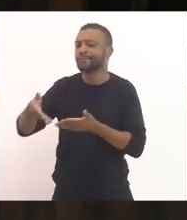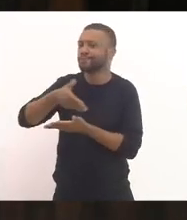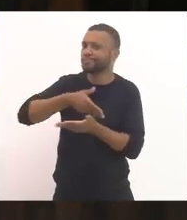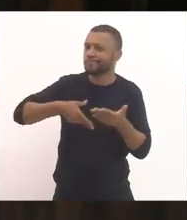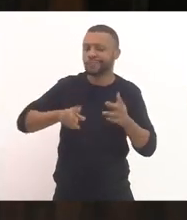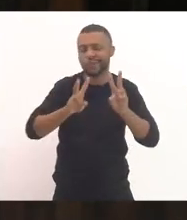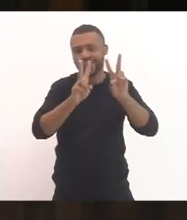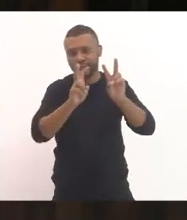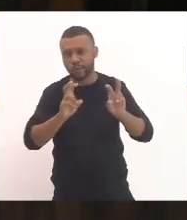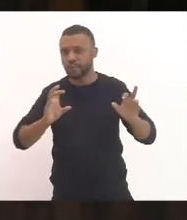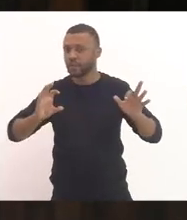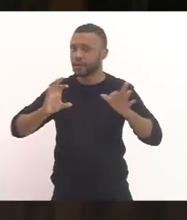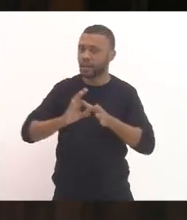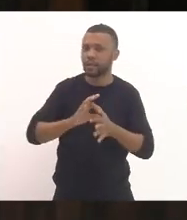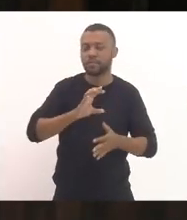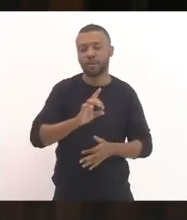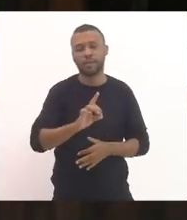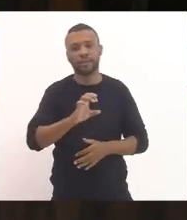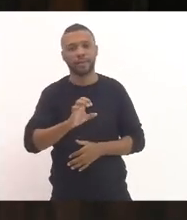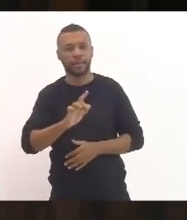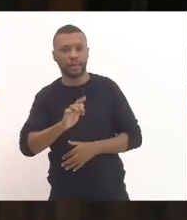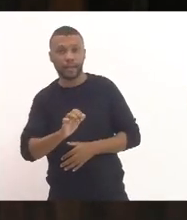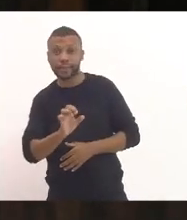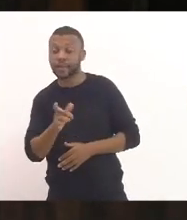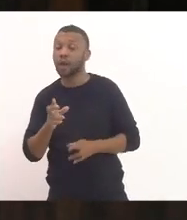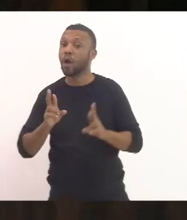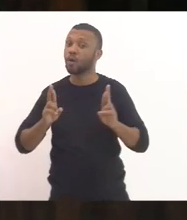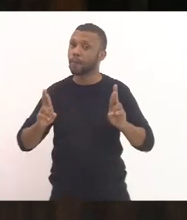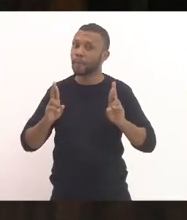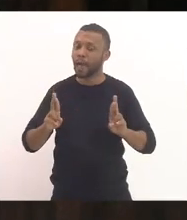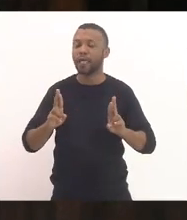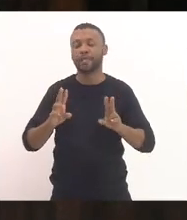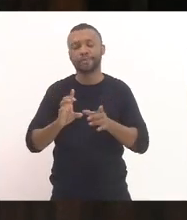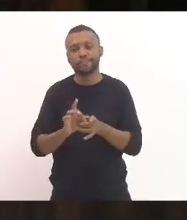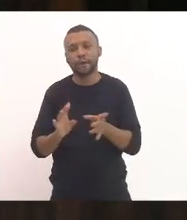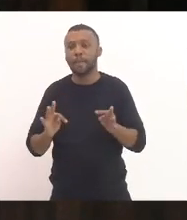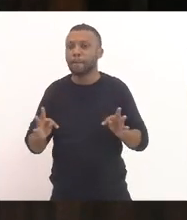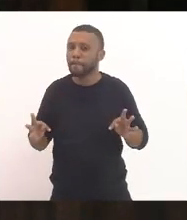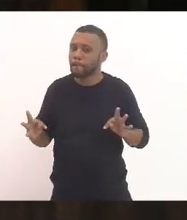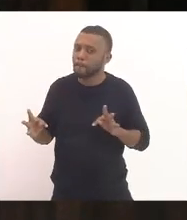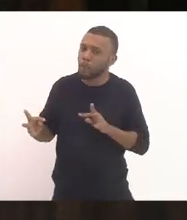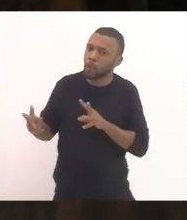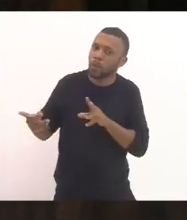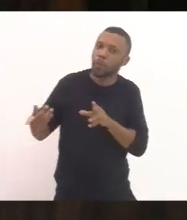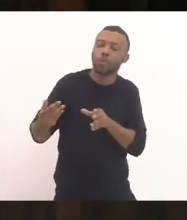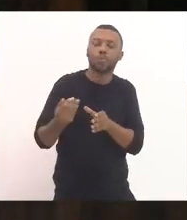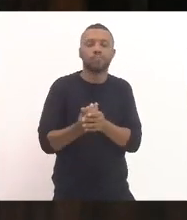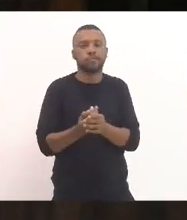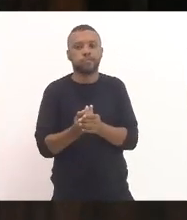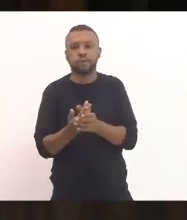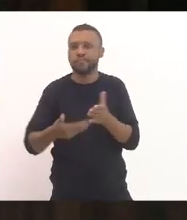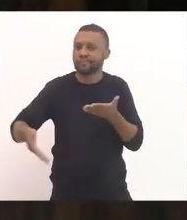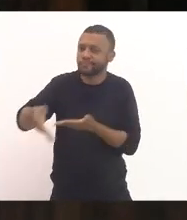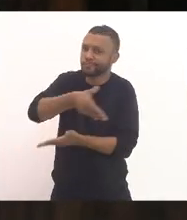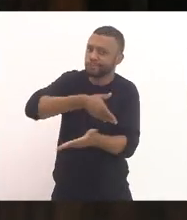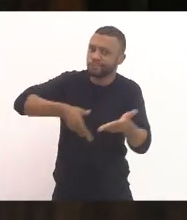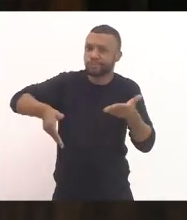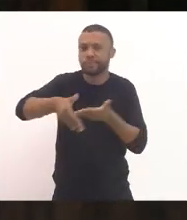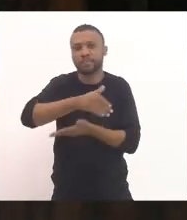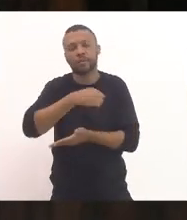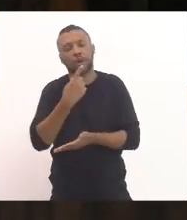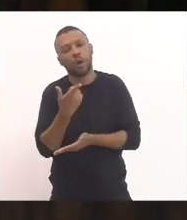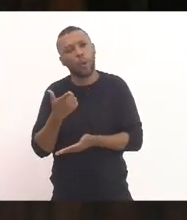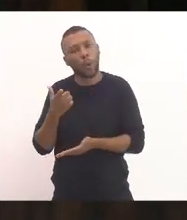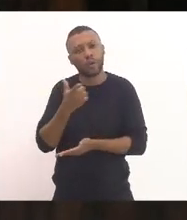questões relativas ao de gaze e também espero que tenha sido mais democrático aqui na condução do trabalho para que a gente possa ter